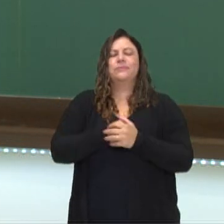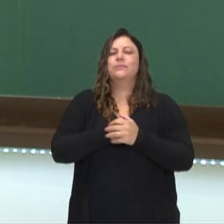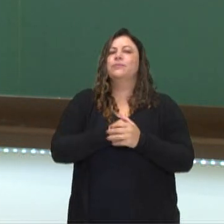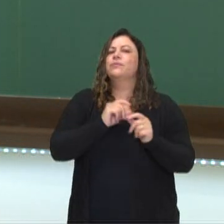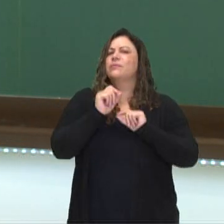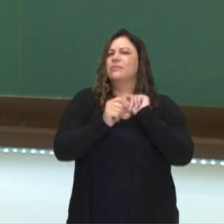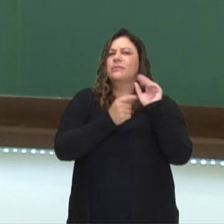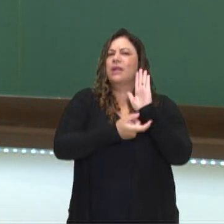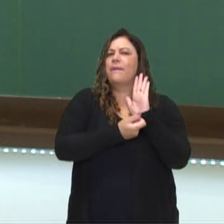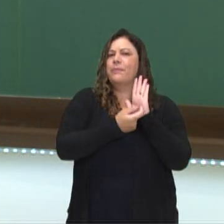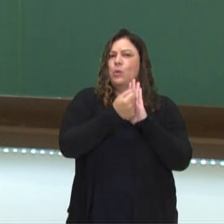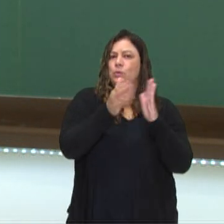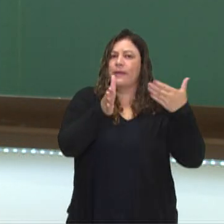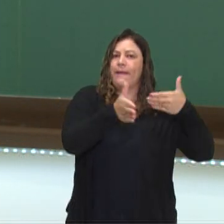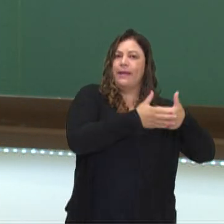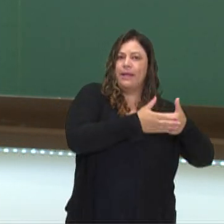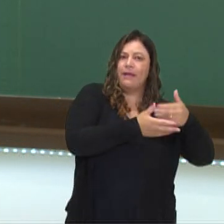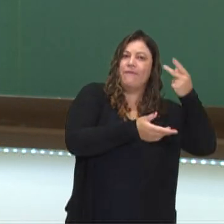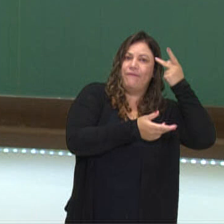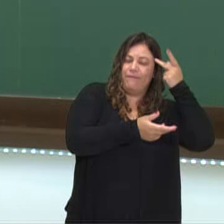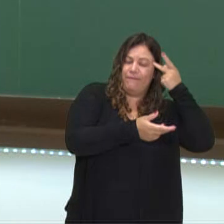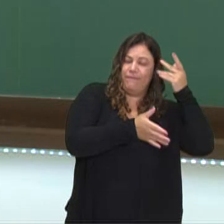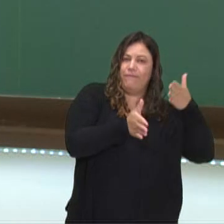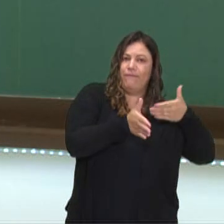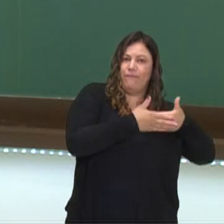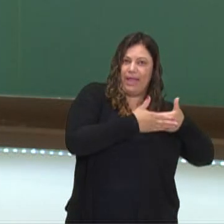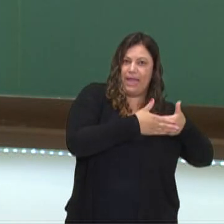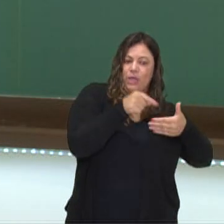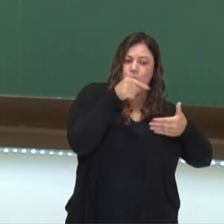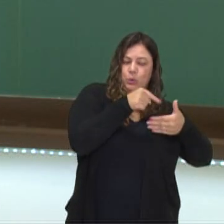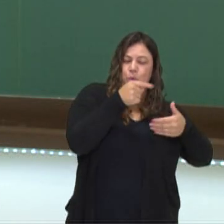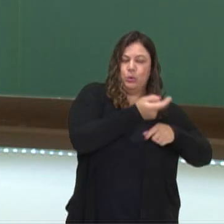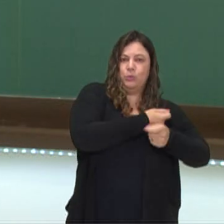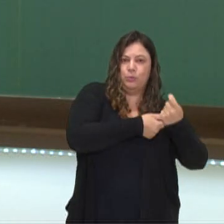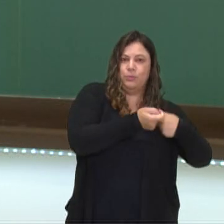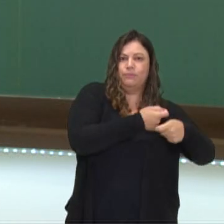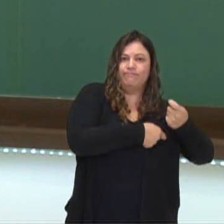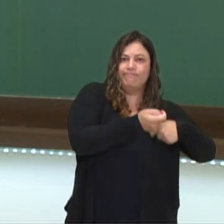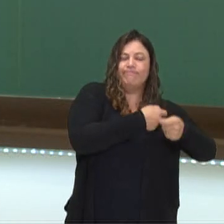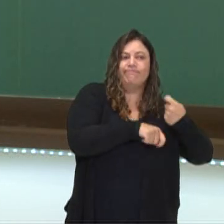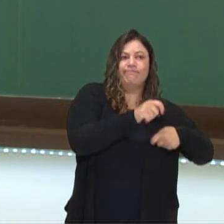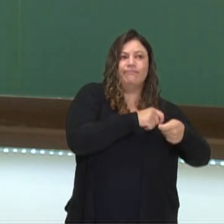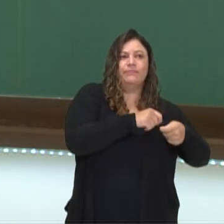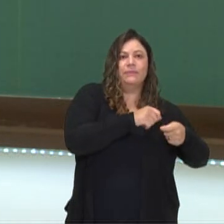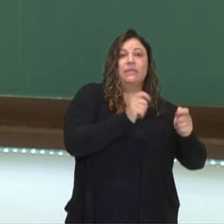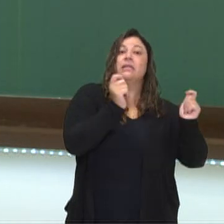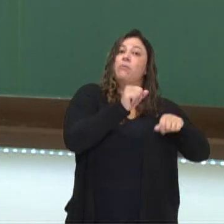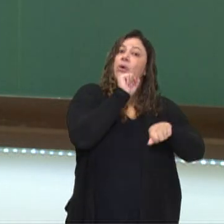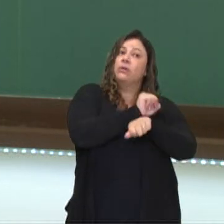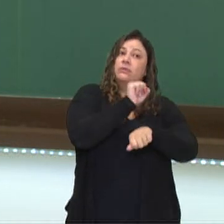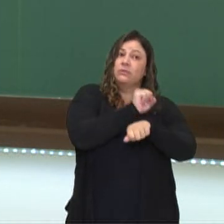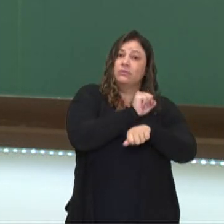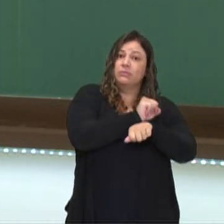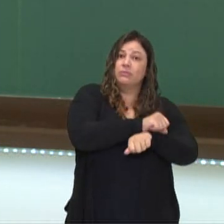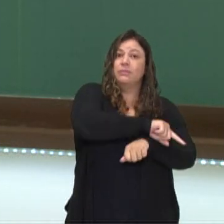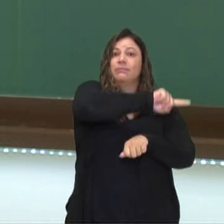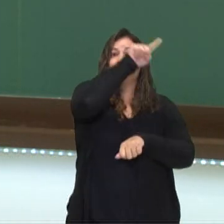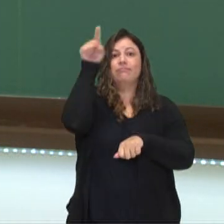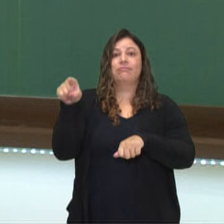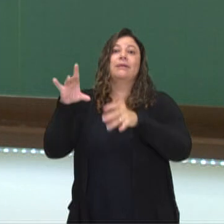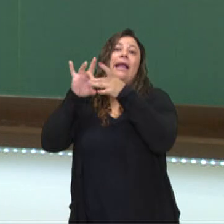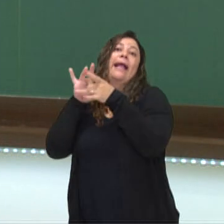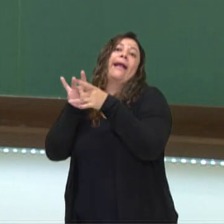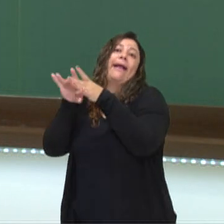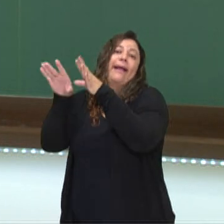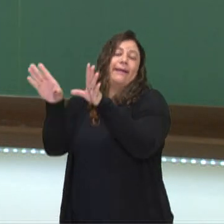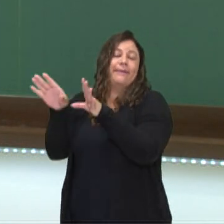Paulo fecha, os capitais que estão sendo negociados aqui pelas corretoras, eles podem aguardar a abertura da Bolsa de Valores